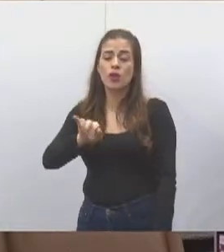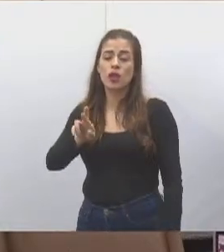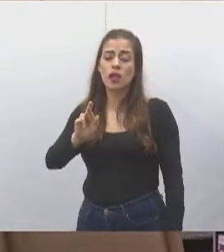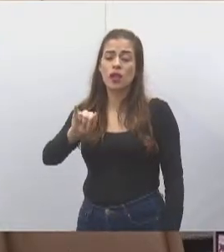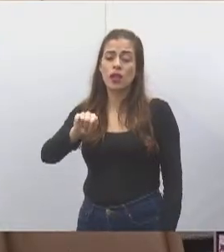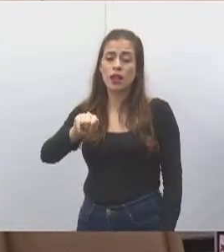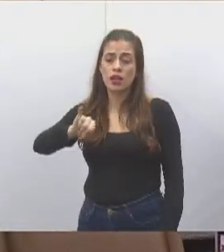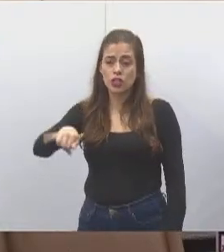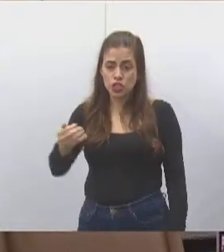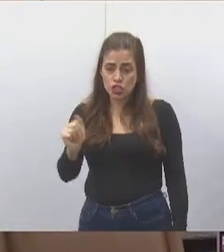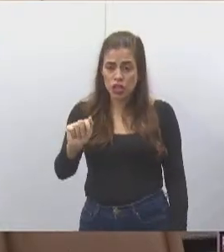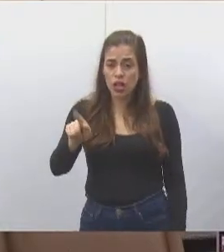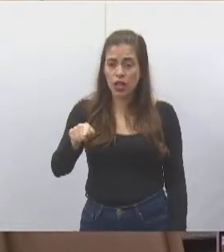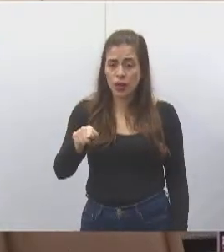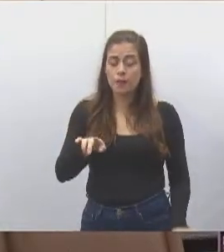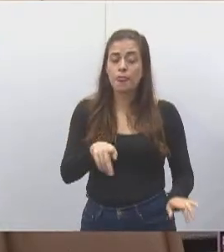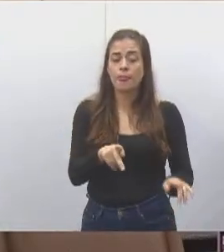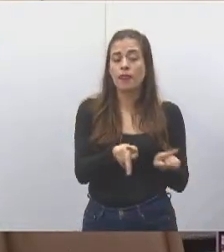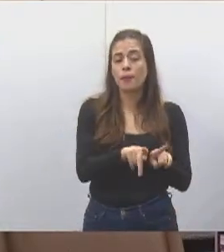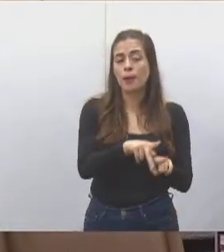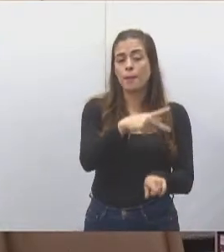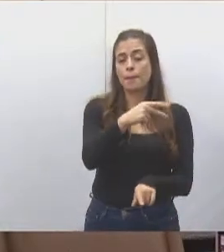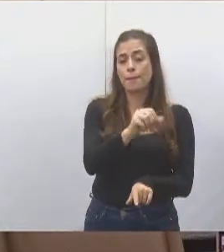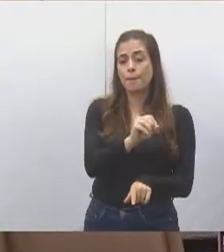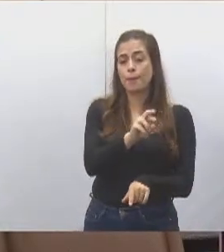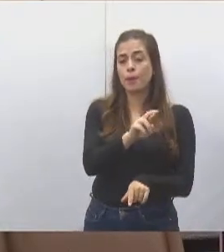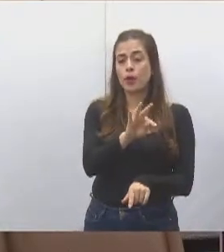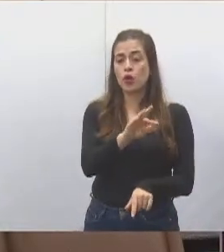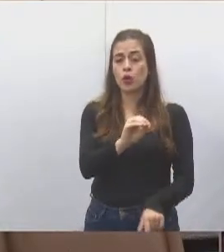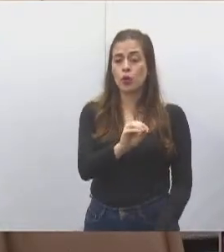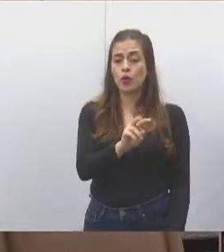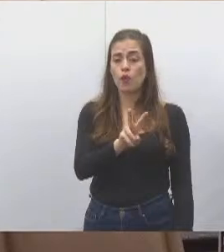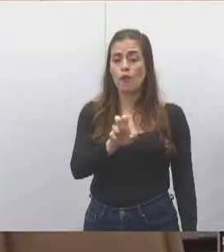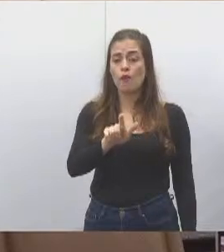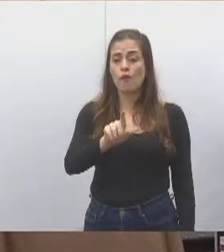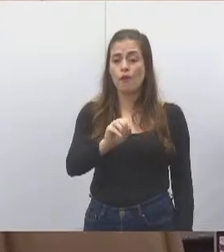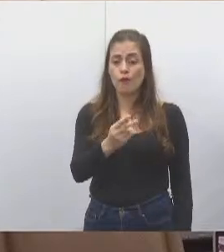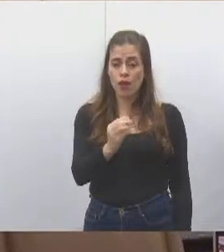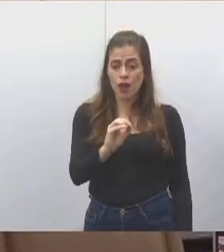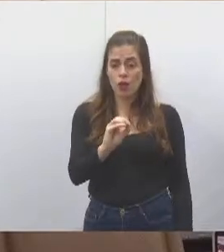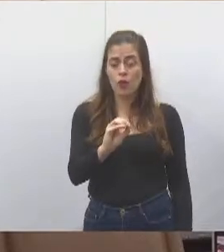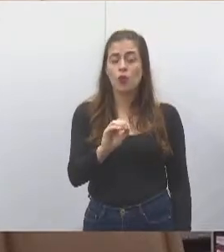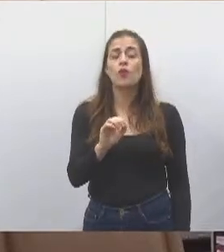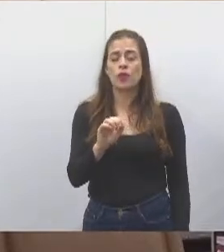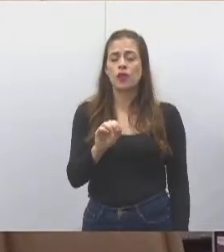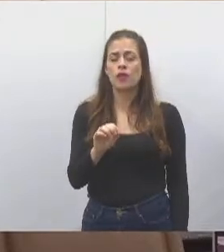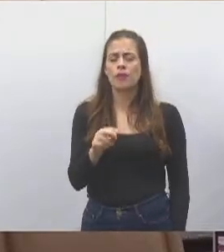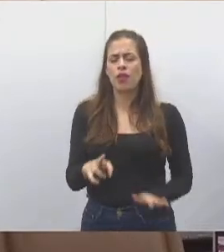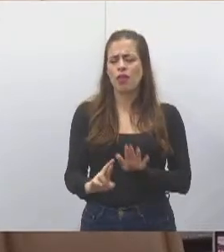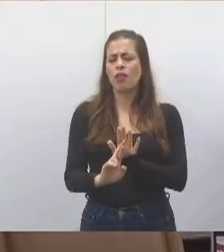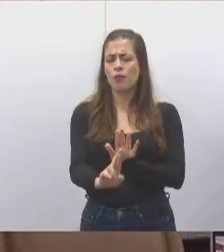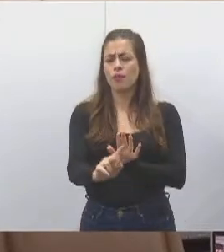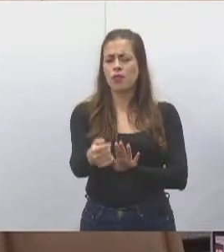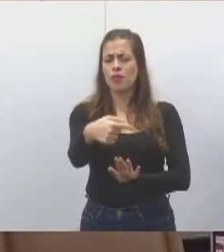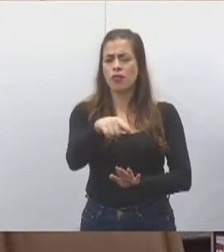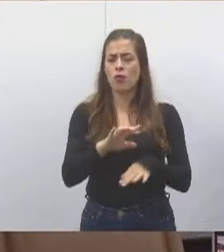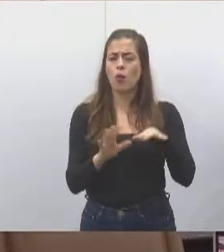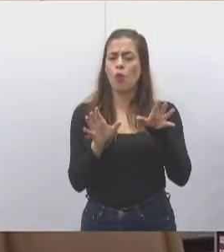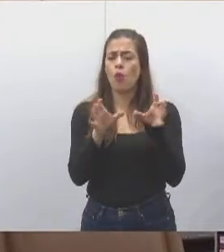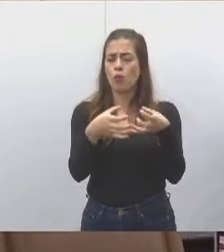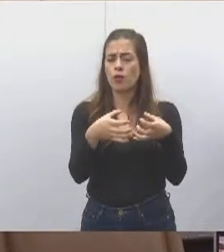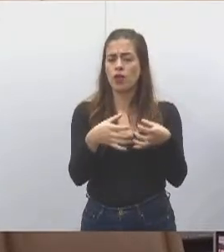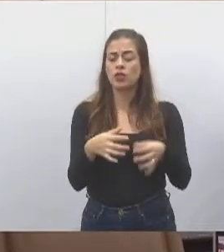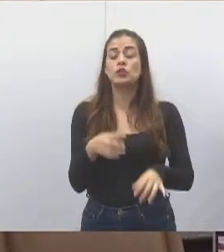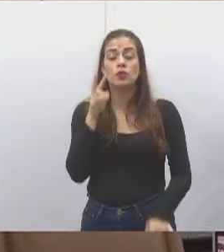Irajá e também do Porto Velho. Então, aqui representando essas comunidades, eu vejo que, como principais ações